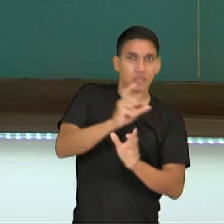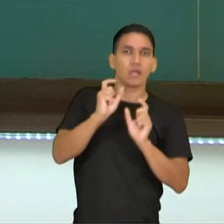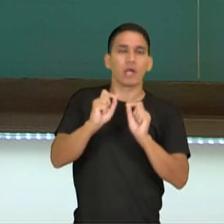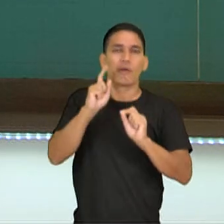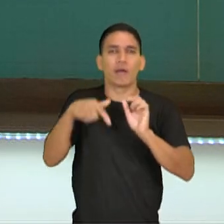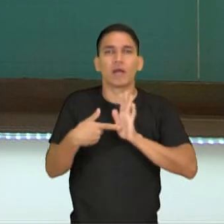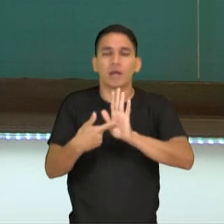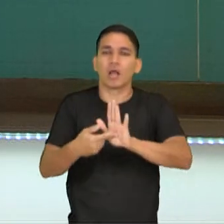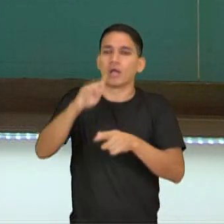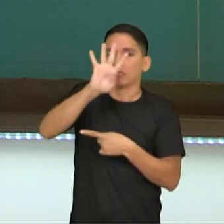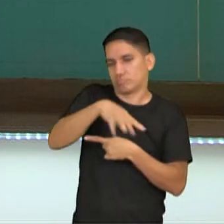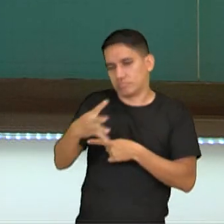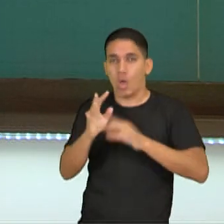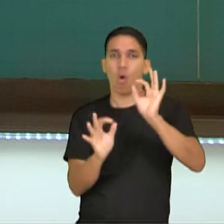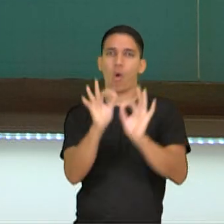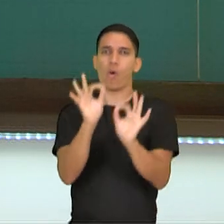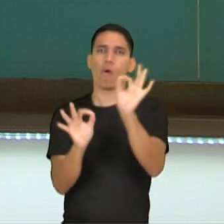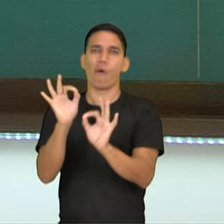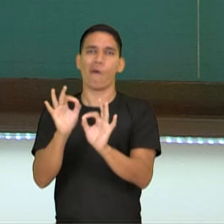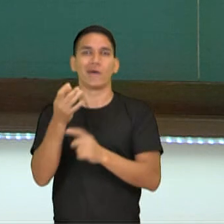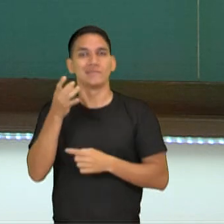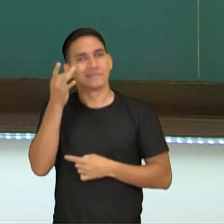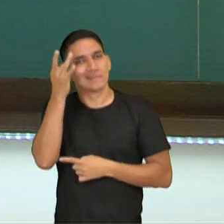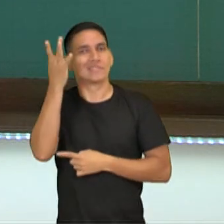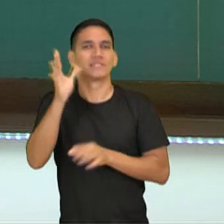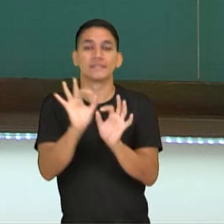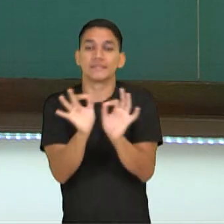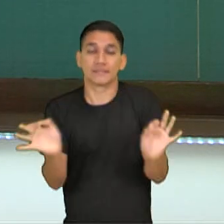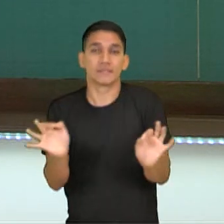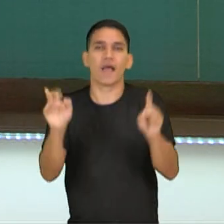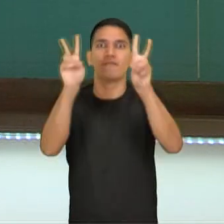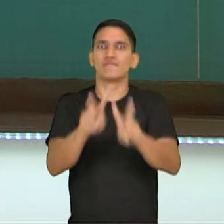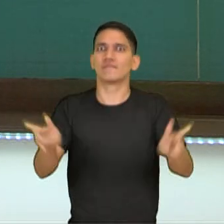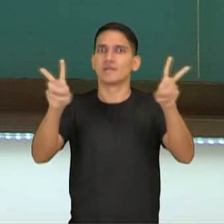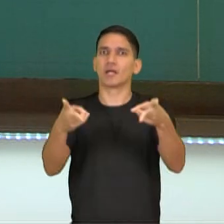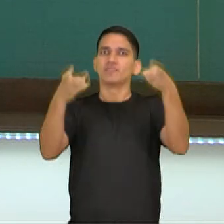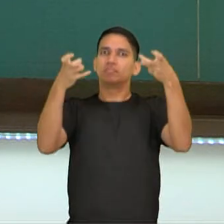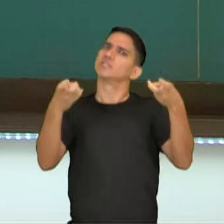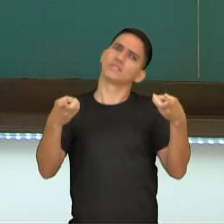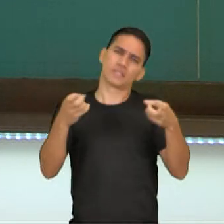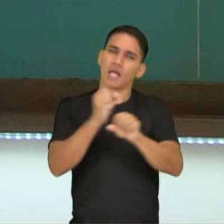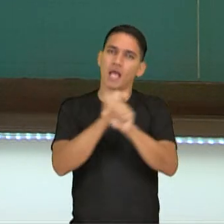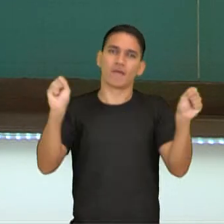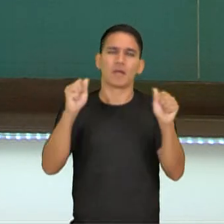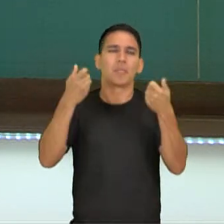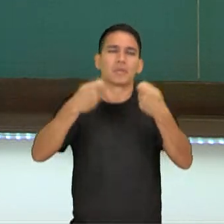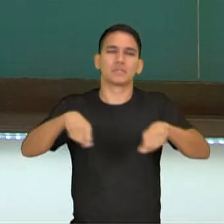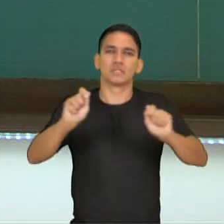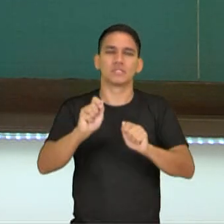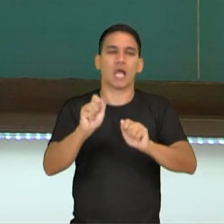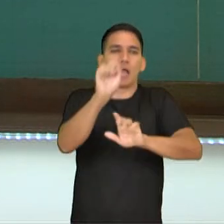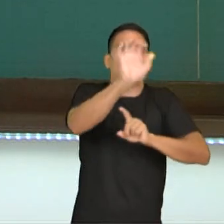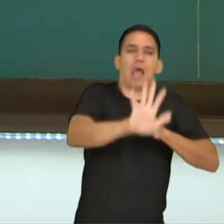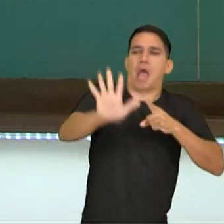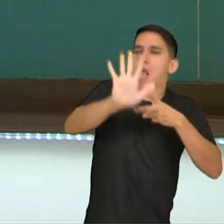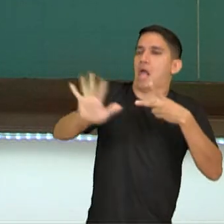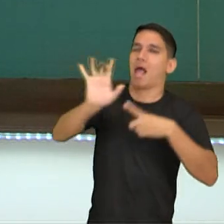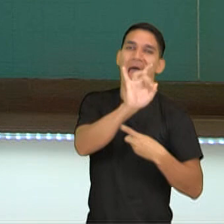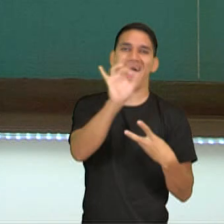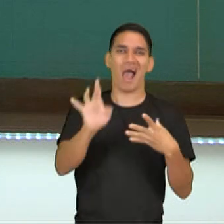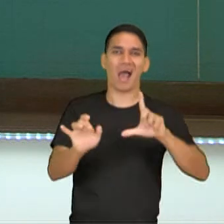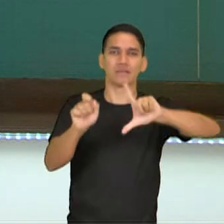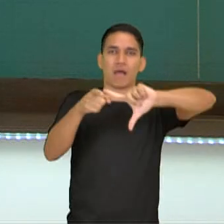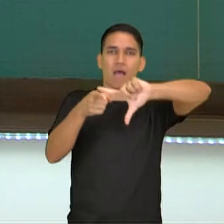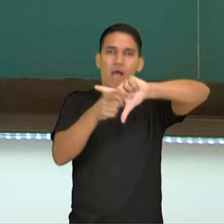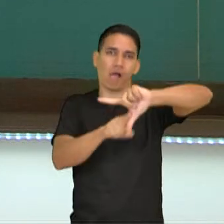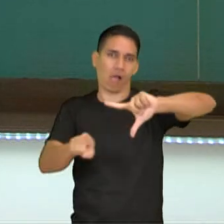numa tabela para ficar mais simples a visualização, para que vocês não tenham que colocar uma figurinha para cada ângulo, né? Um desenho para cada ângulo.